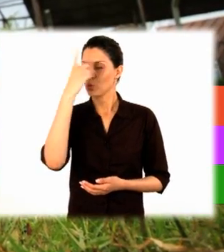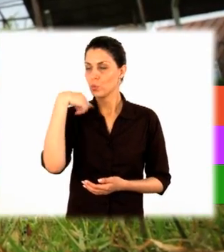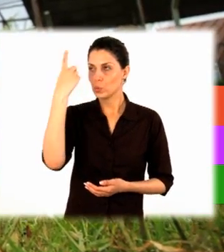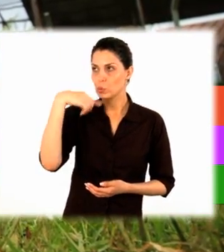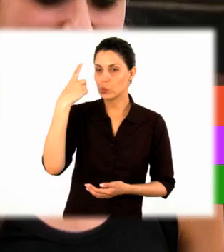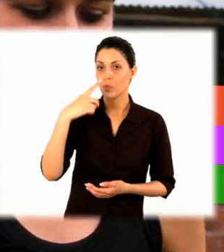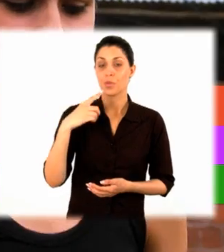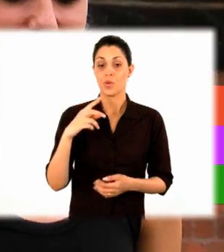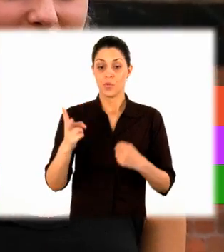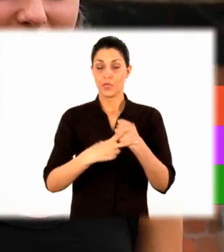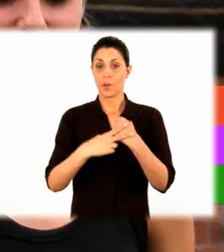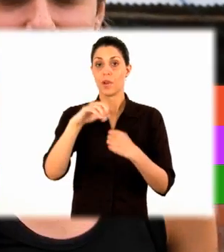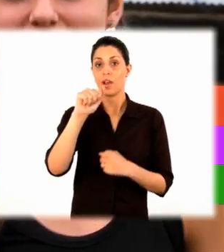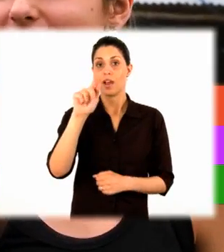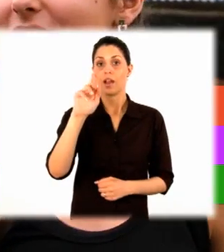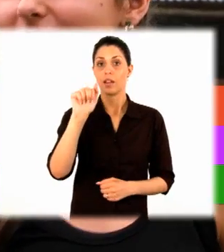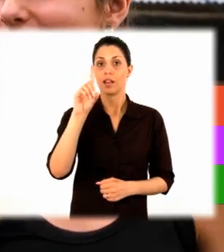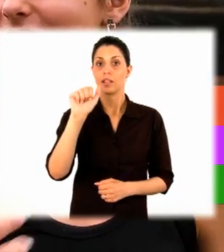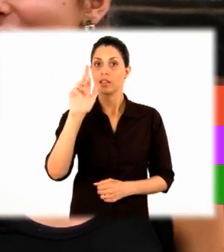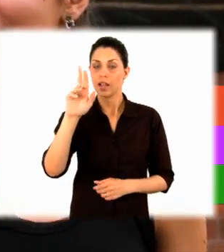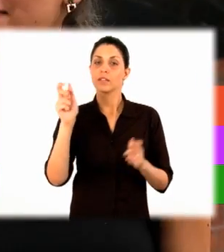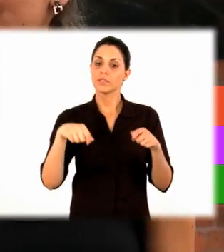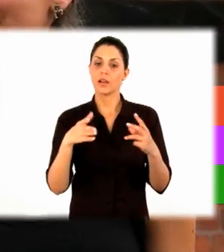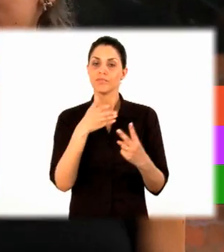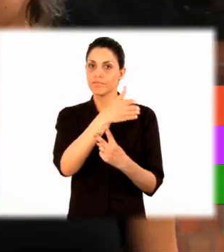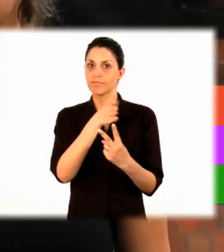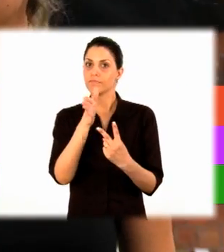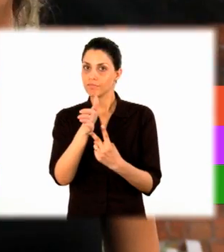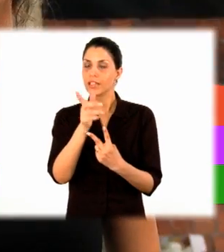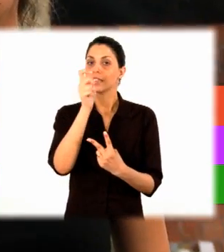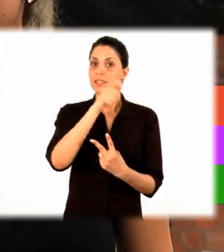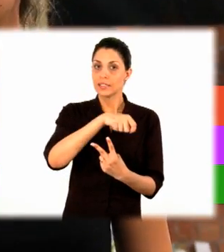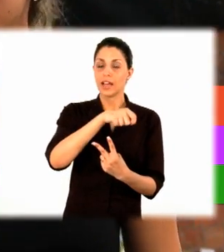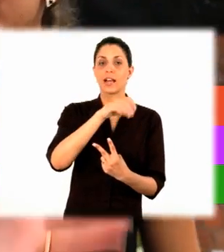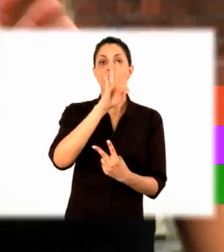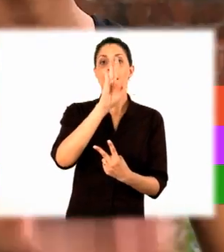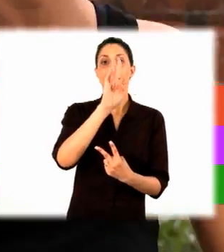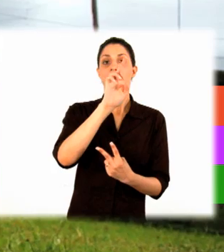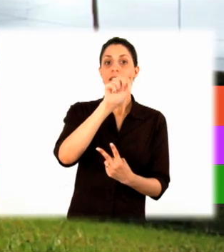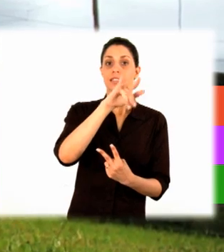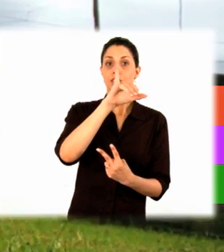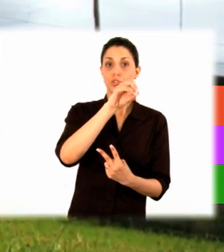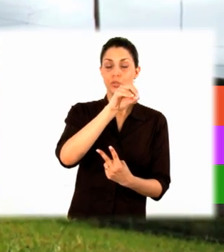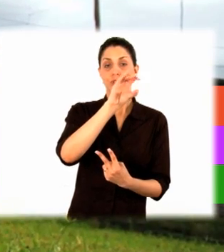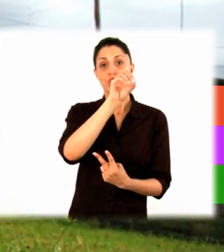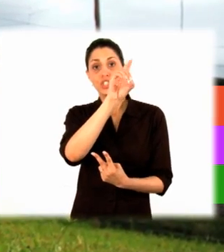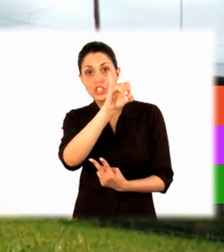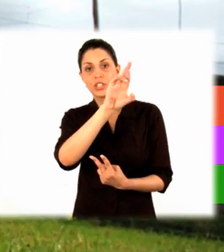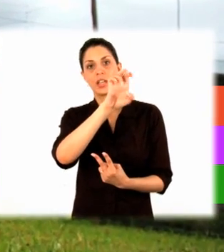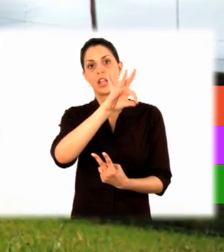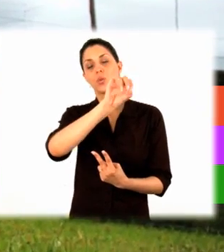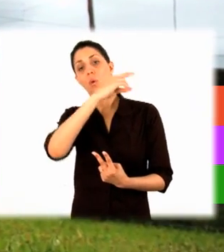por horas. O verbo agradar, ele tem essa dupla regência. Ele permite tanto ser transitivo direto quanto